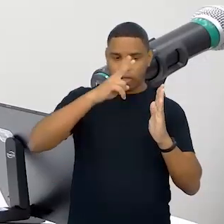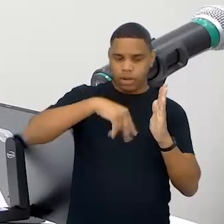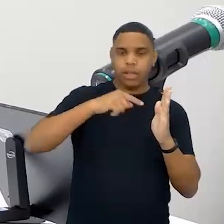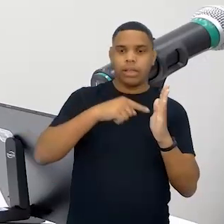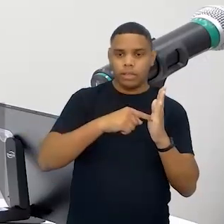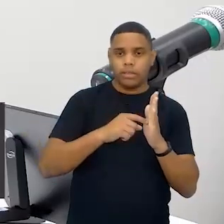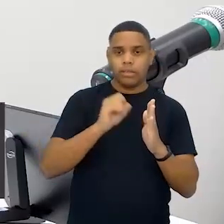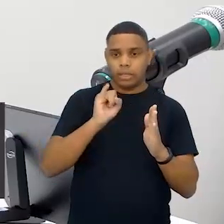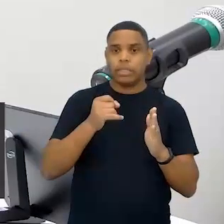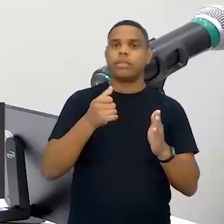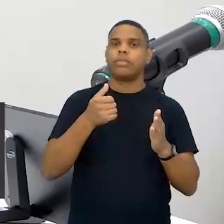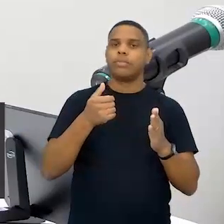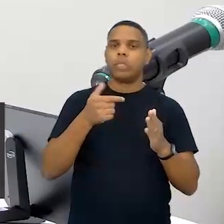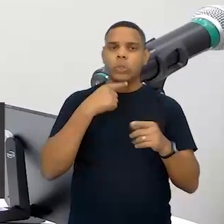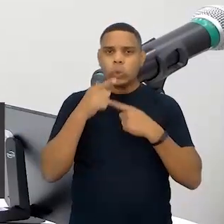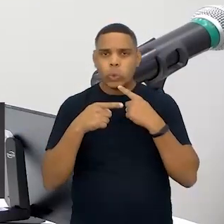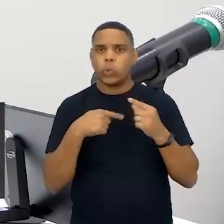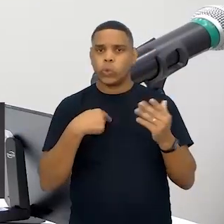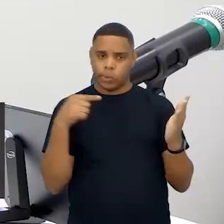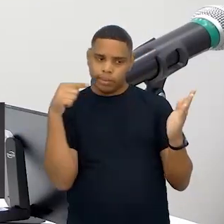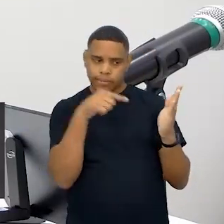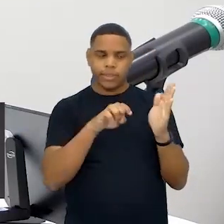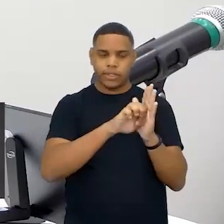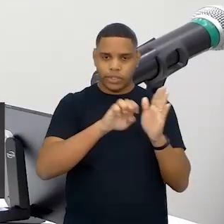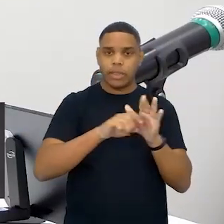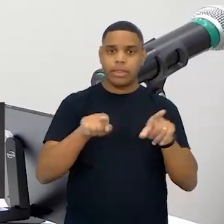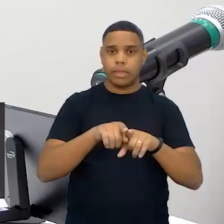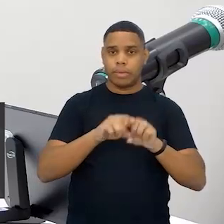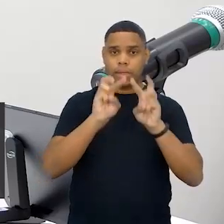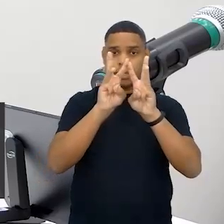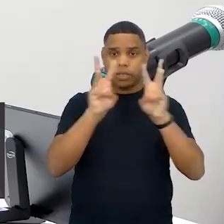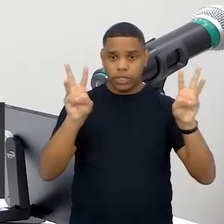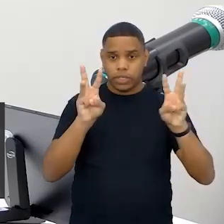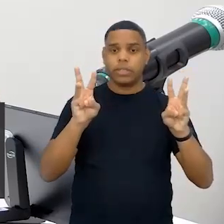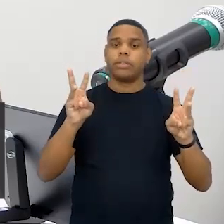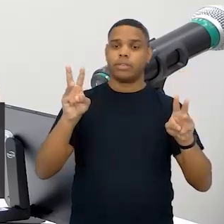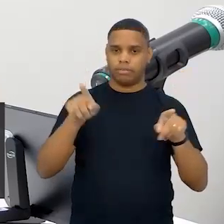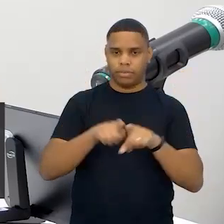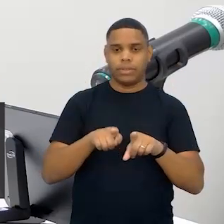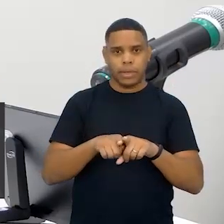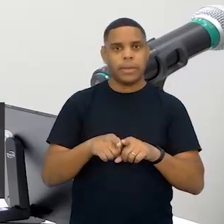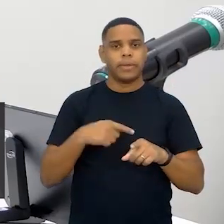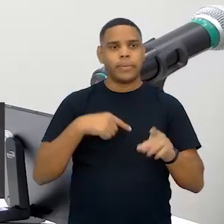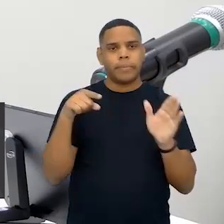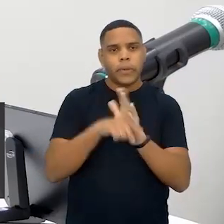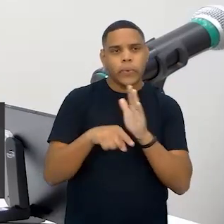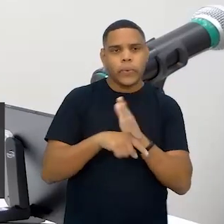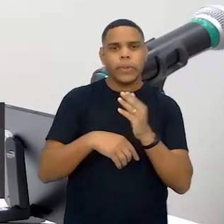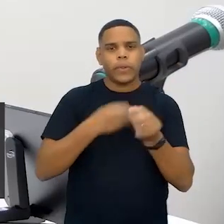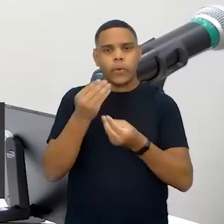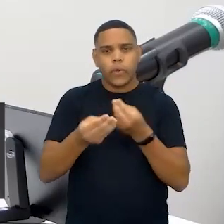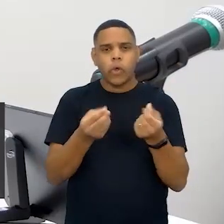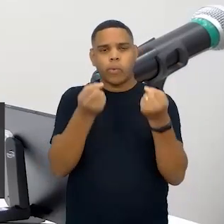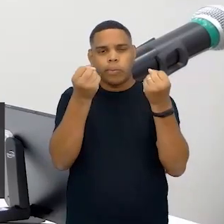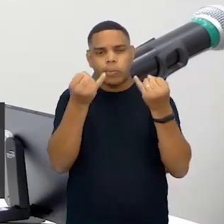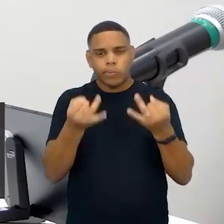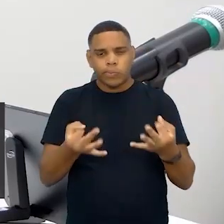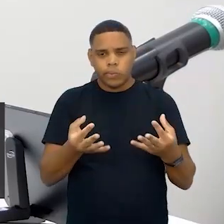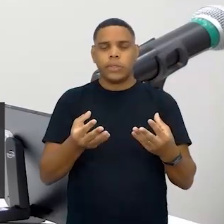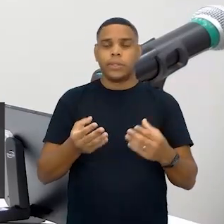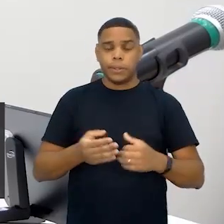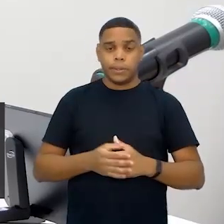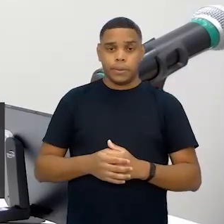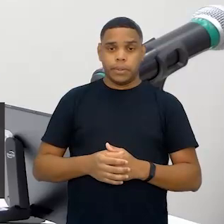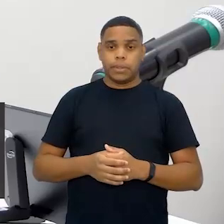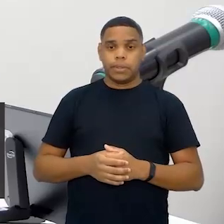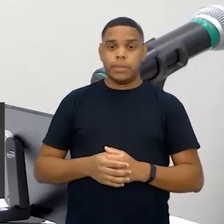Qualquer coisa tem lá no Dúvidas edital, no site. tem no site, já tem o FAQ lá com as perguntas